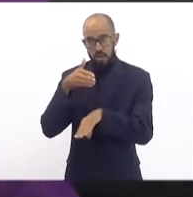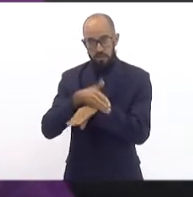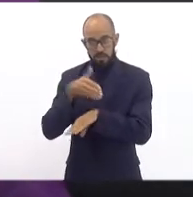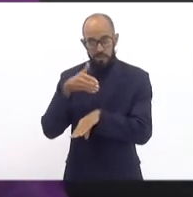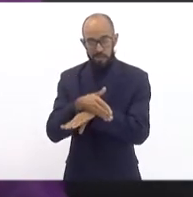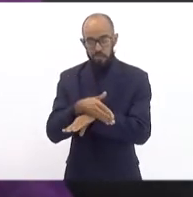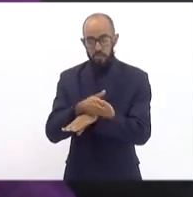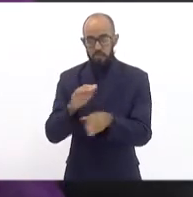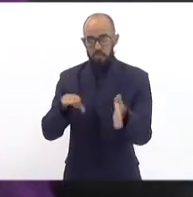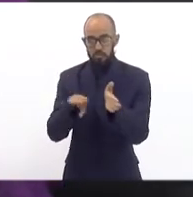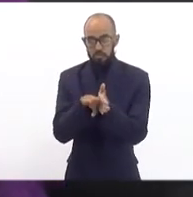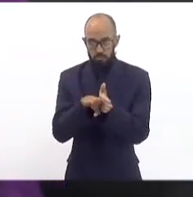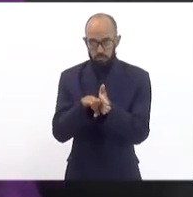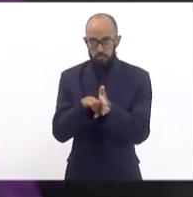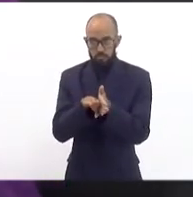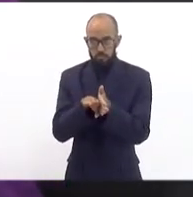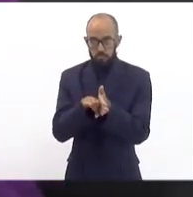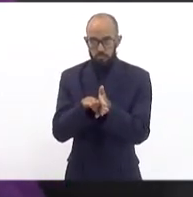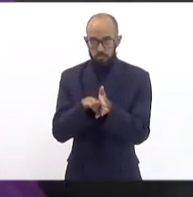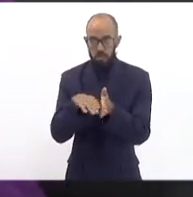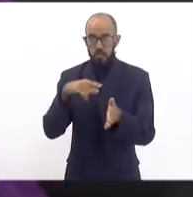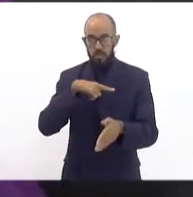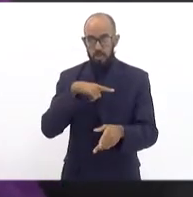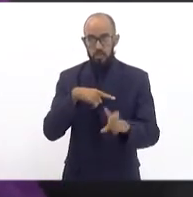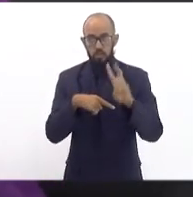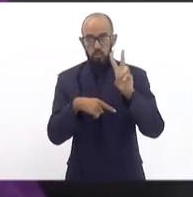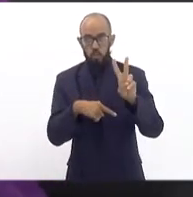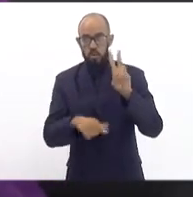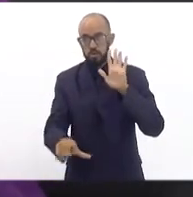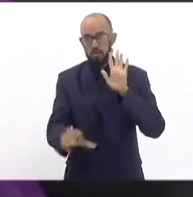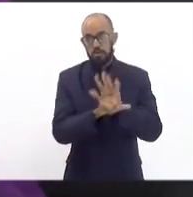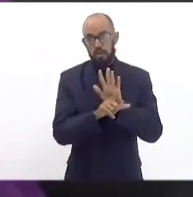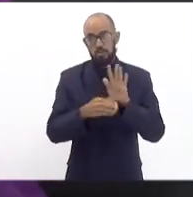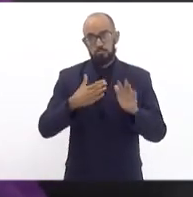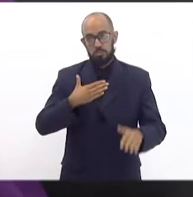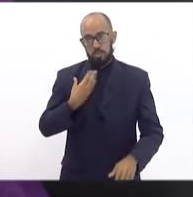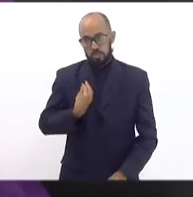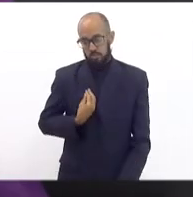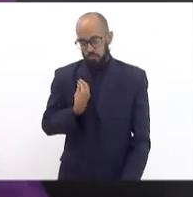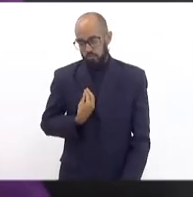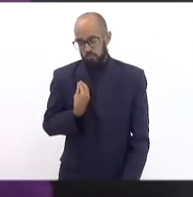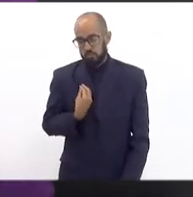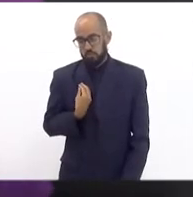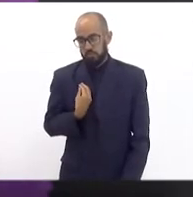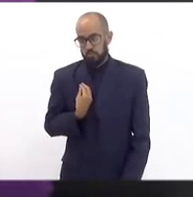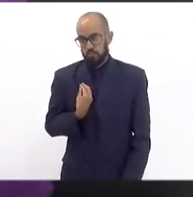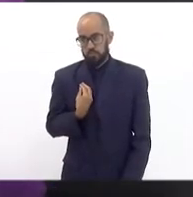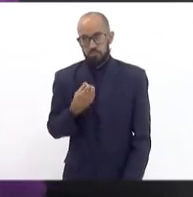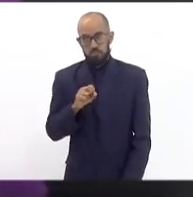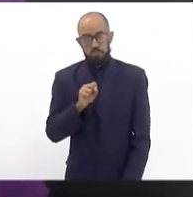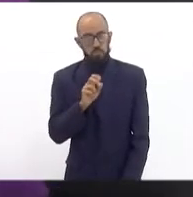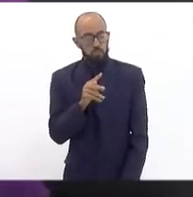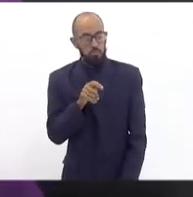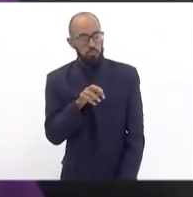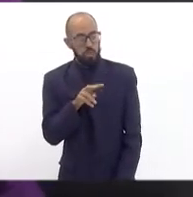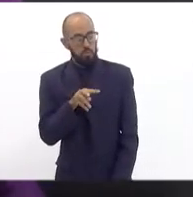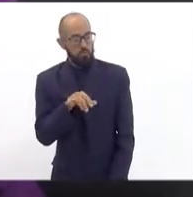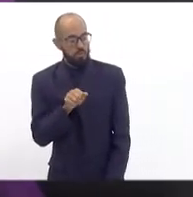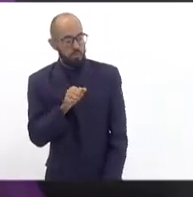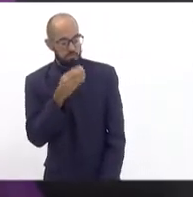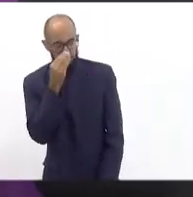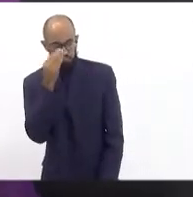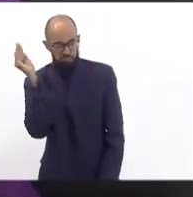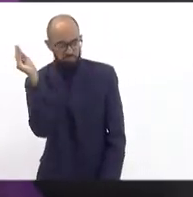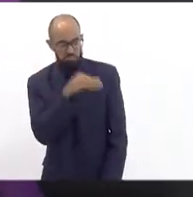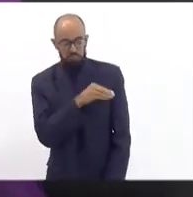plataforma, às estações ferroviárias. Então, já tem duas leis minhas em vigor e a supervia simplesmente, ela não está nem aí. A Secretaria